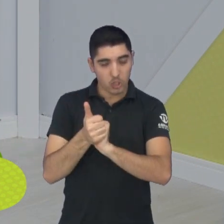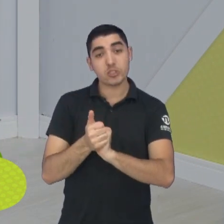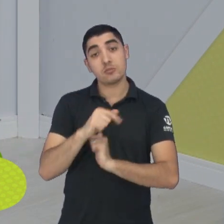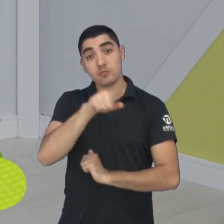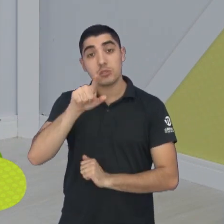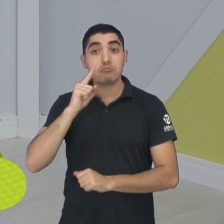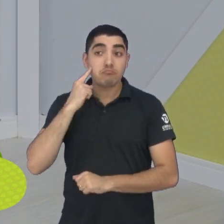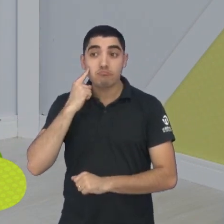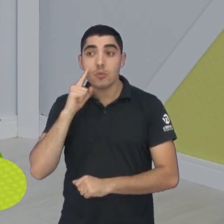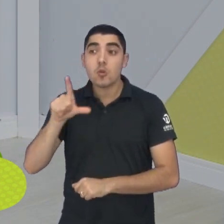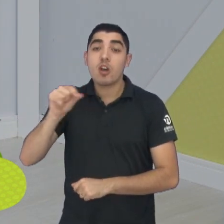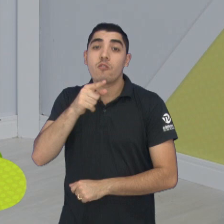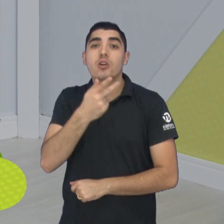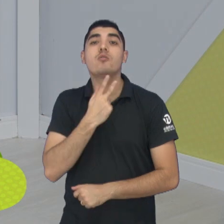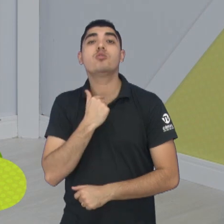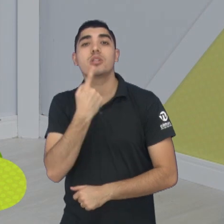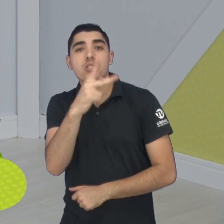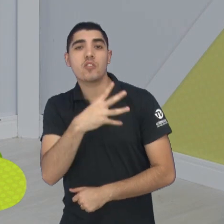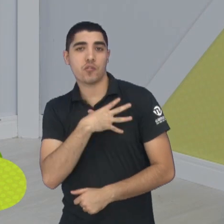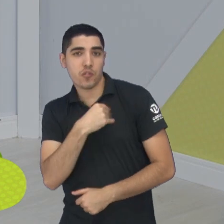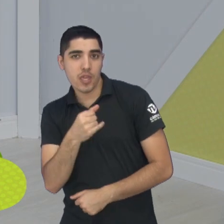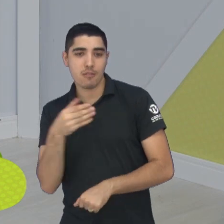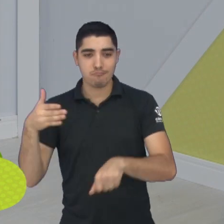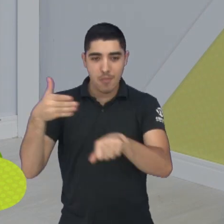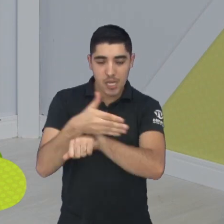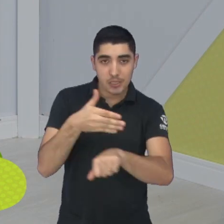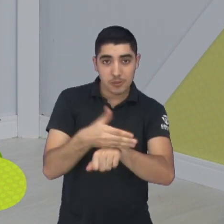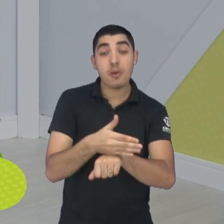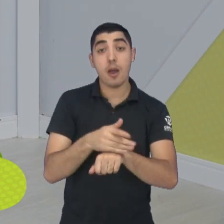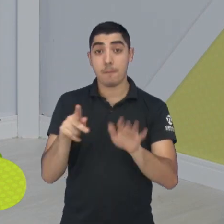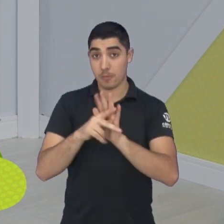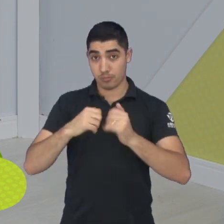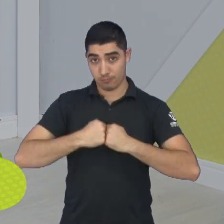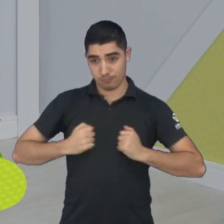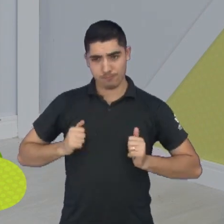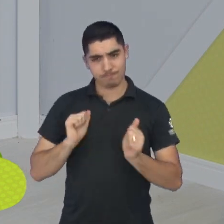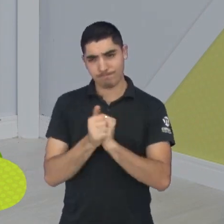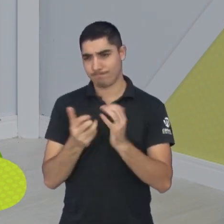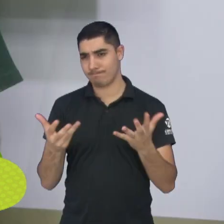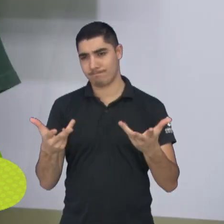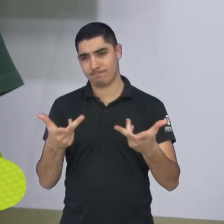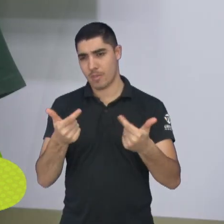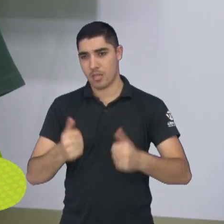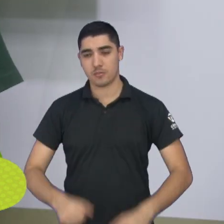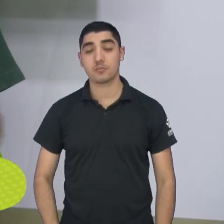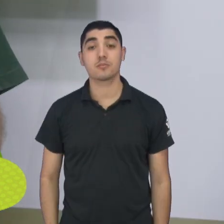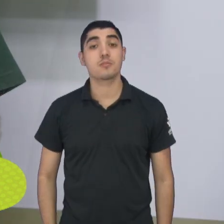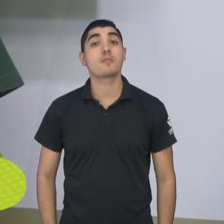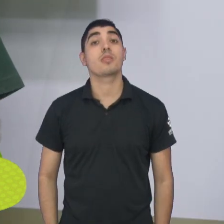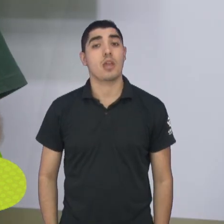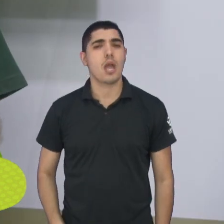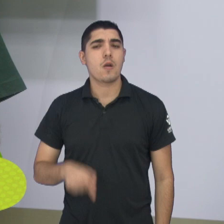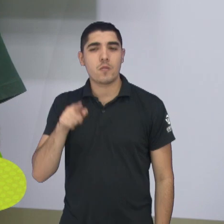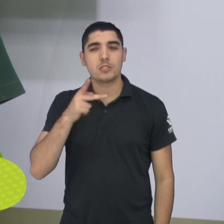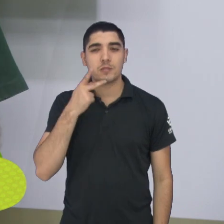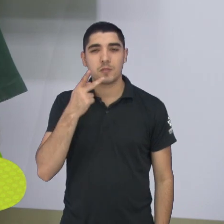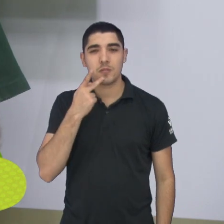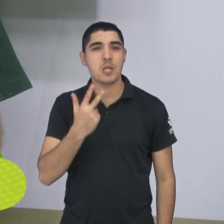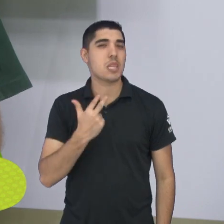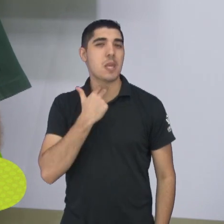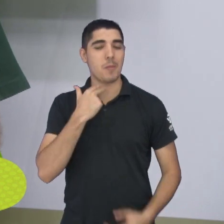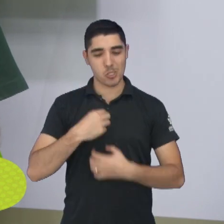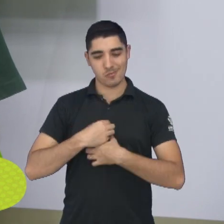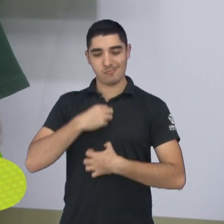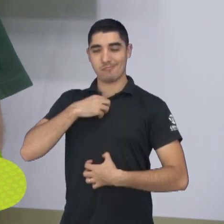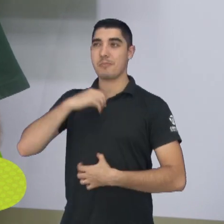você está procurando para o seu filho, você encontra lá. Atleta Cidadão é sensacional, né, Brunão? Você falou que não pode jogar lá de terno para